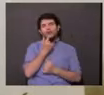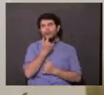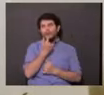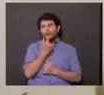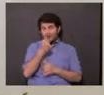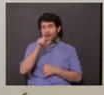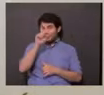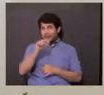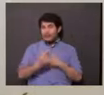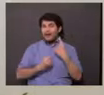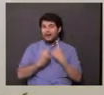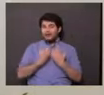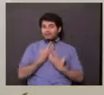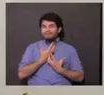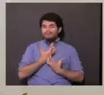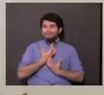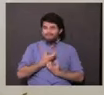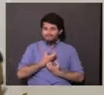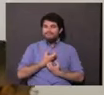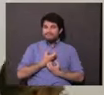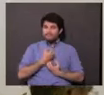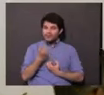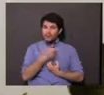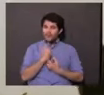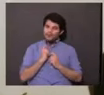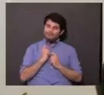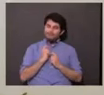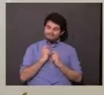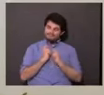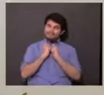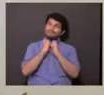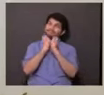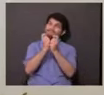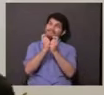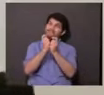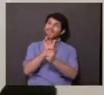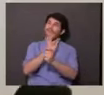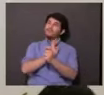porventura também com alguma angústia, vamos depositá-las todas nas mãos do Senhor.